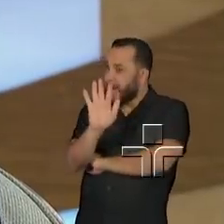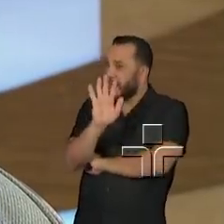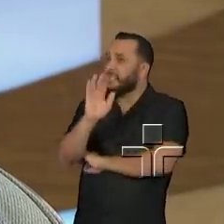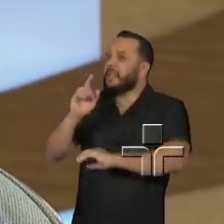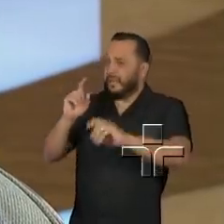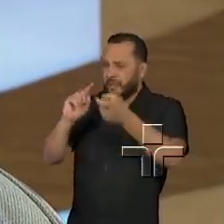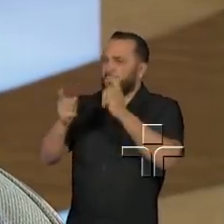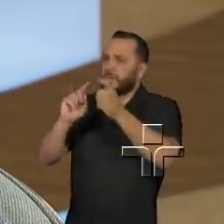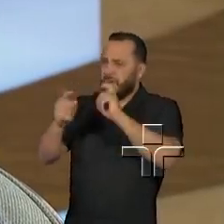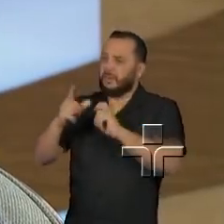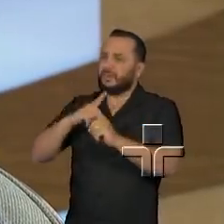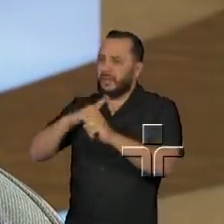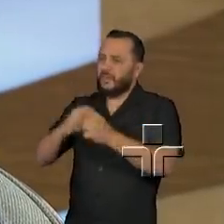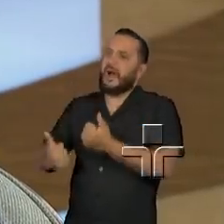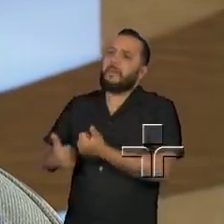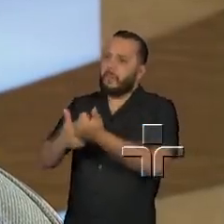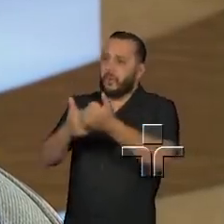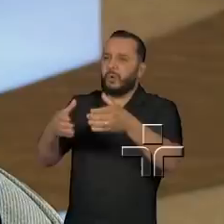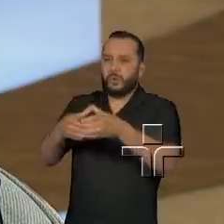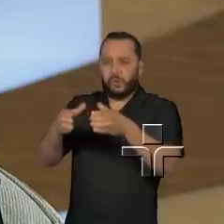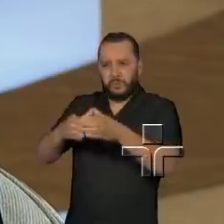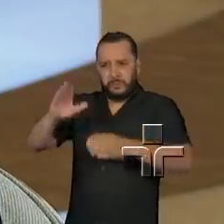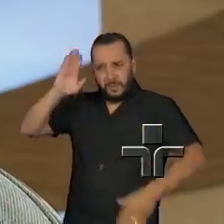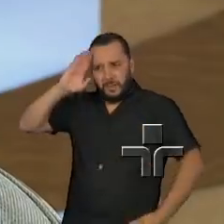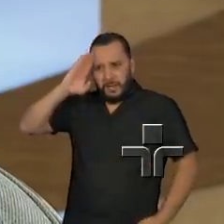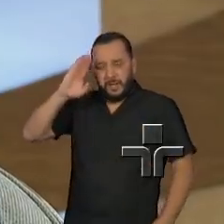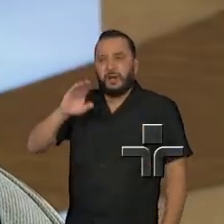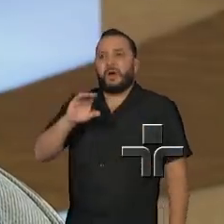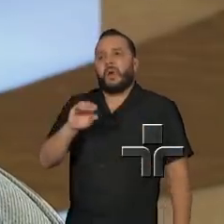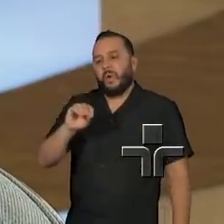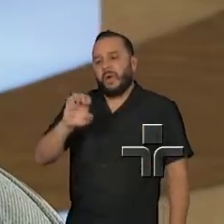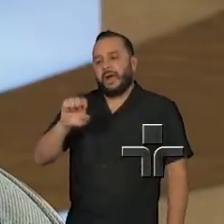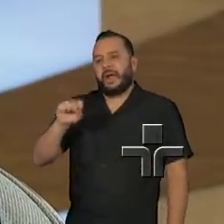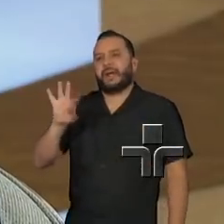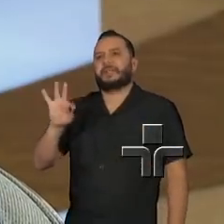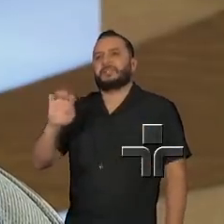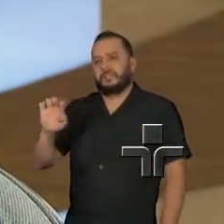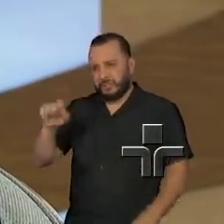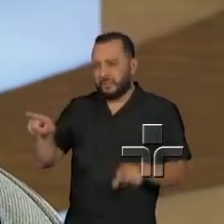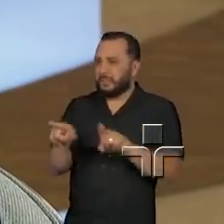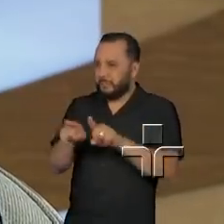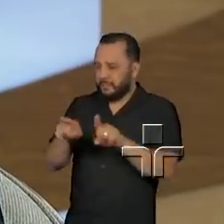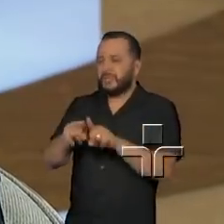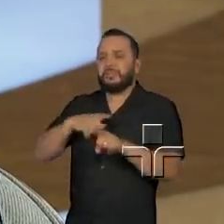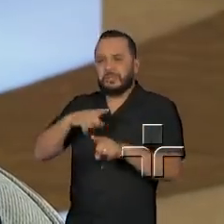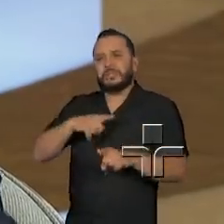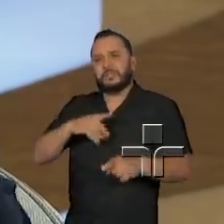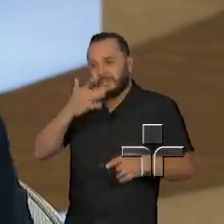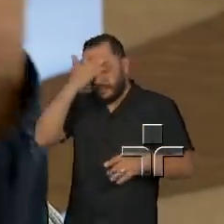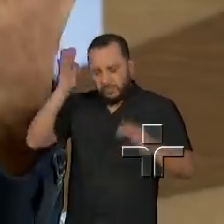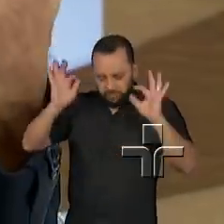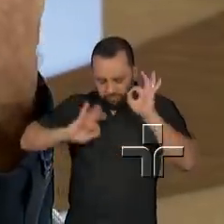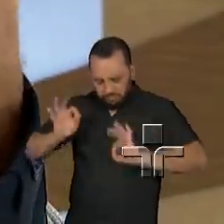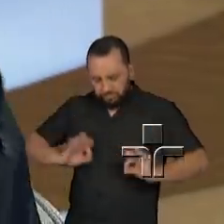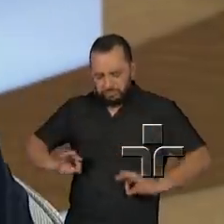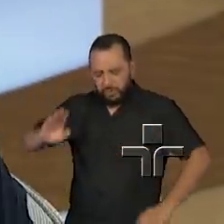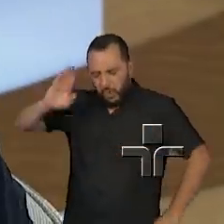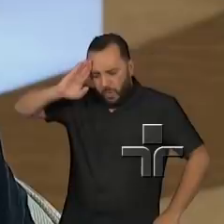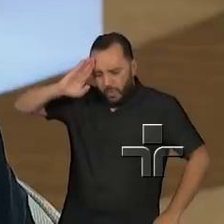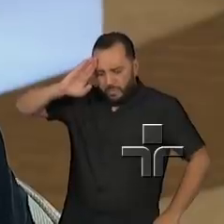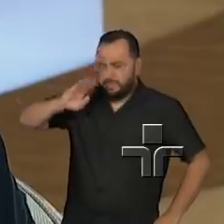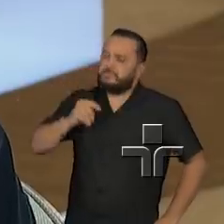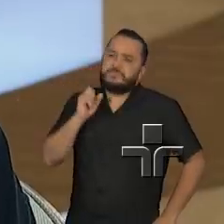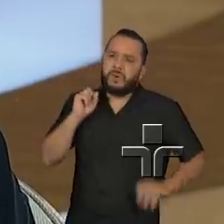bastante apoio do Comando Militar do Oeste, havia militares fardados na reunião, e eu tive um diálogo interno em que pensei,